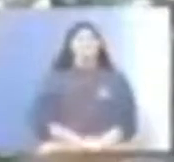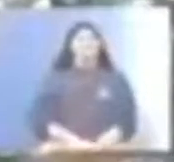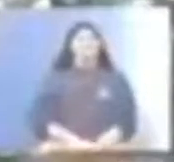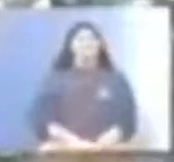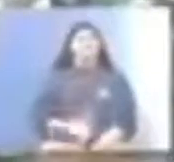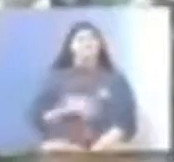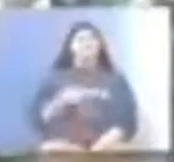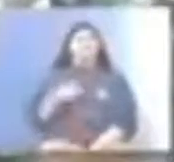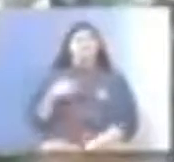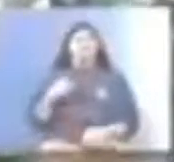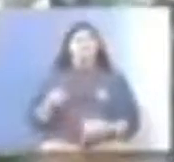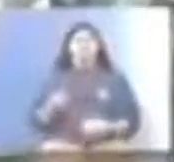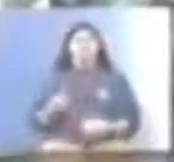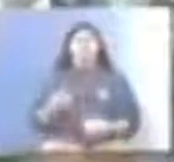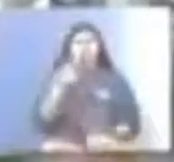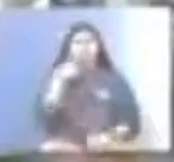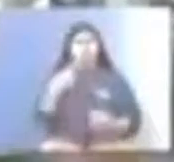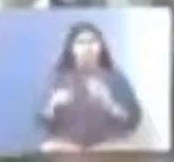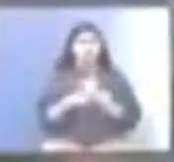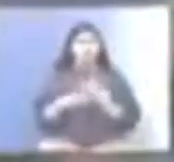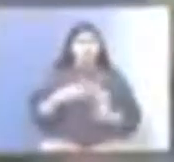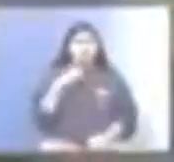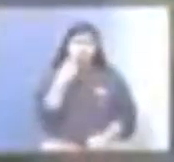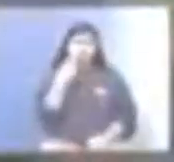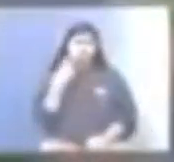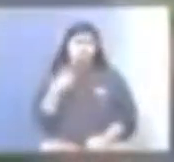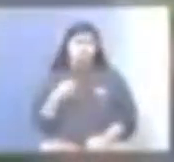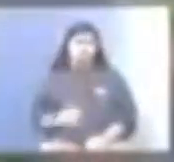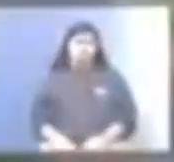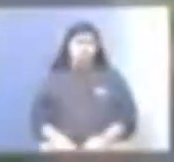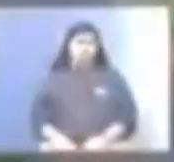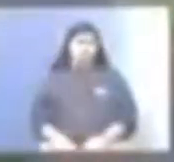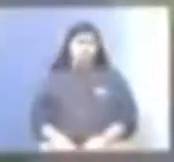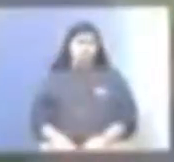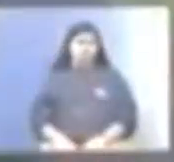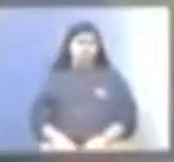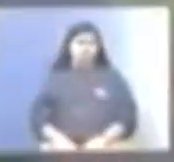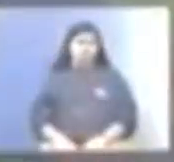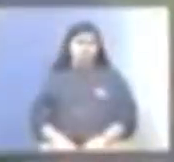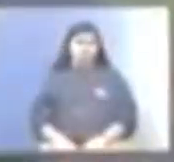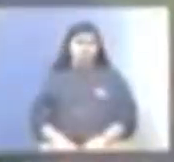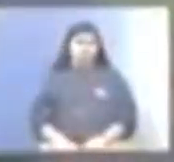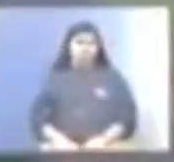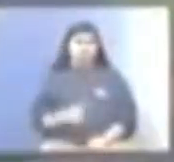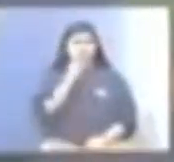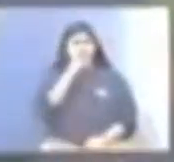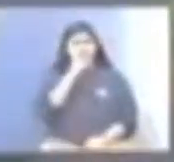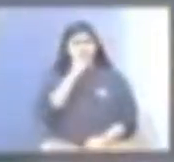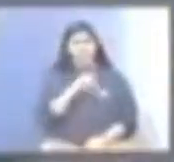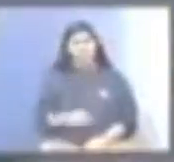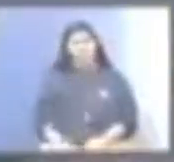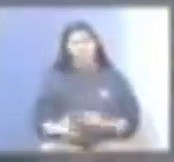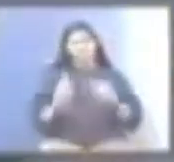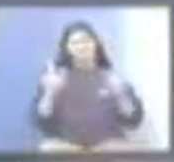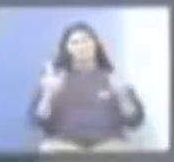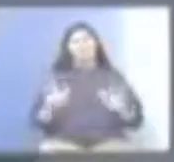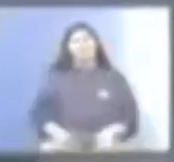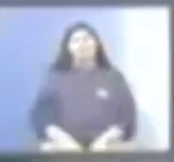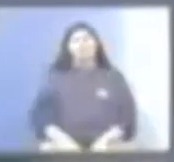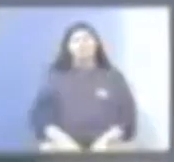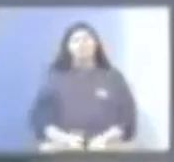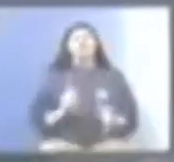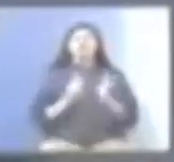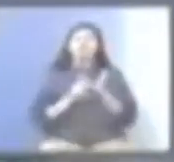Eu tentei achar a minha fácil lá. A minha é fácil, que é tudo partido, é fácil de identificar. E